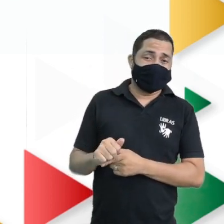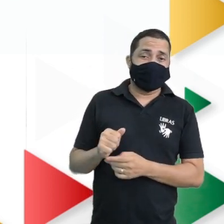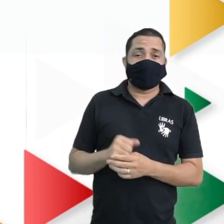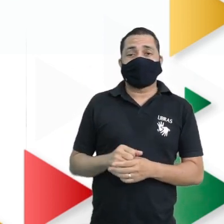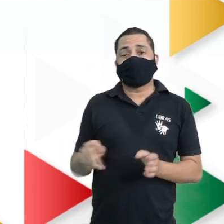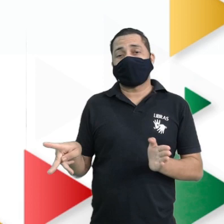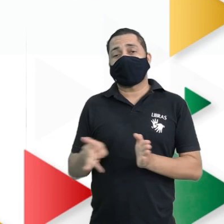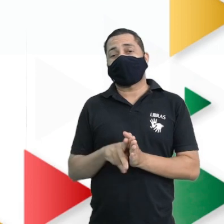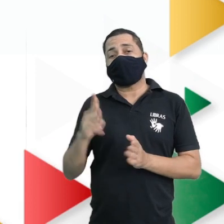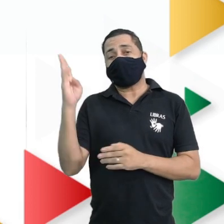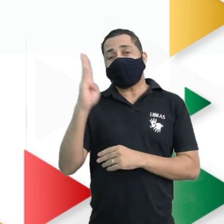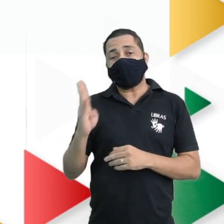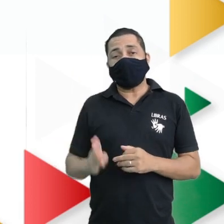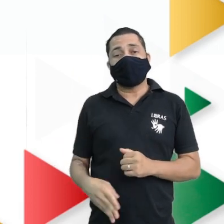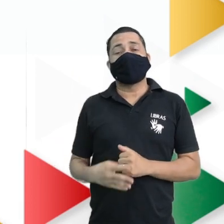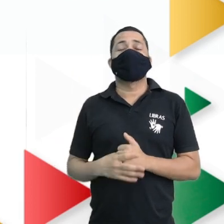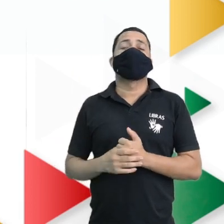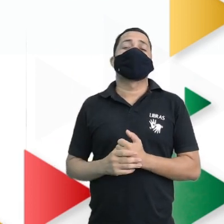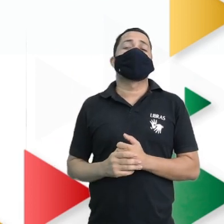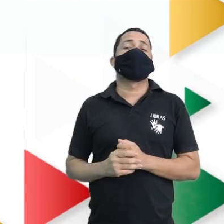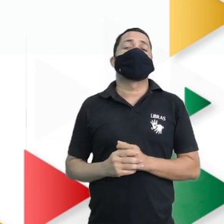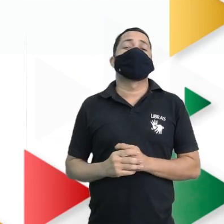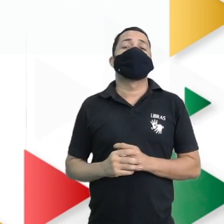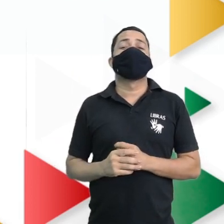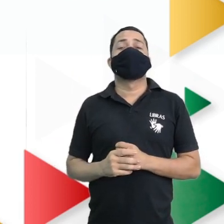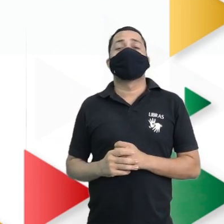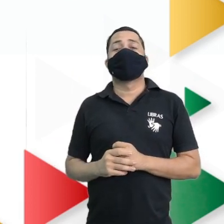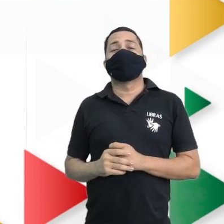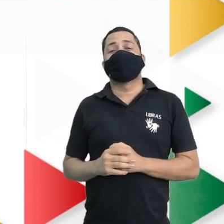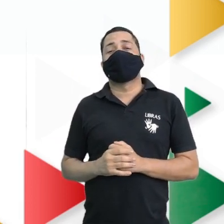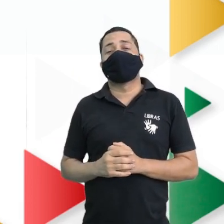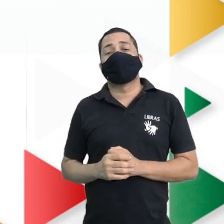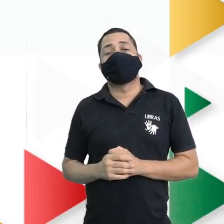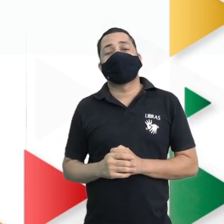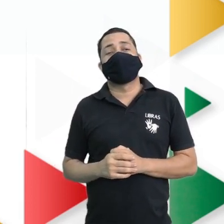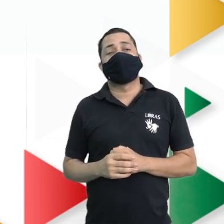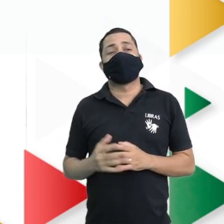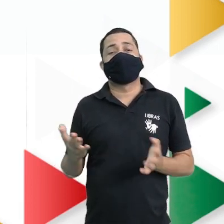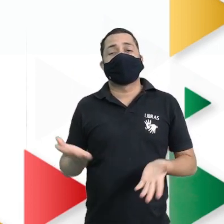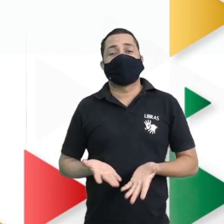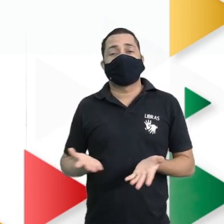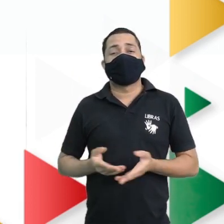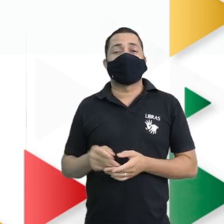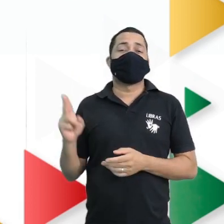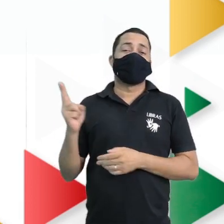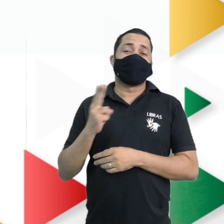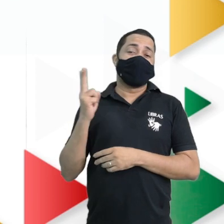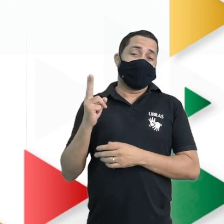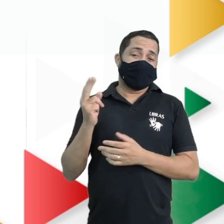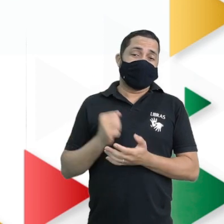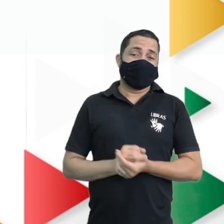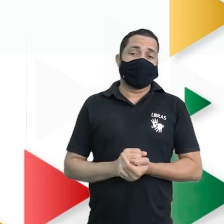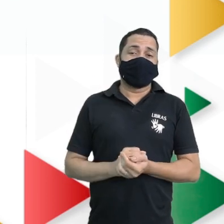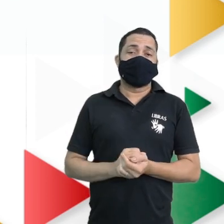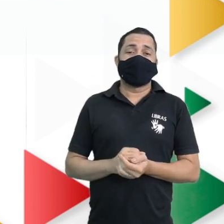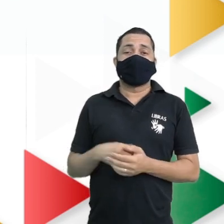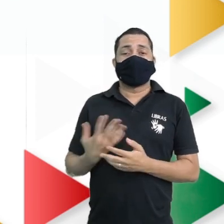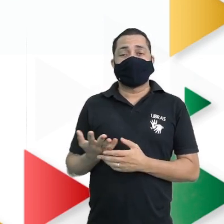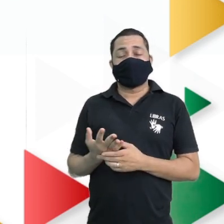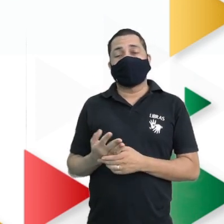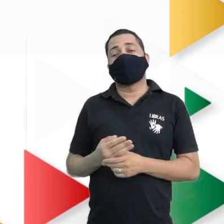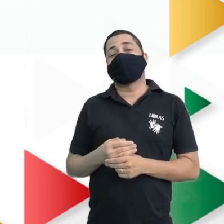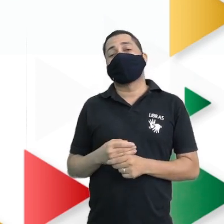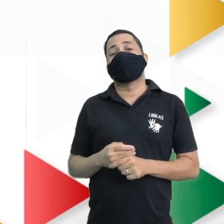pertence ao Brasil, né, que vai ser hoje o atual Uruguai. E aí, de brinde, ele